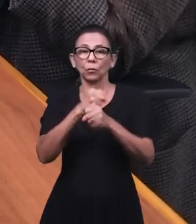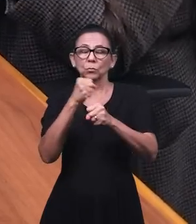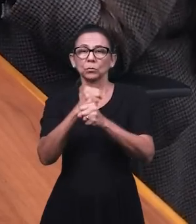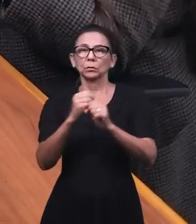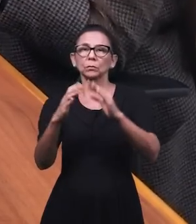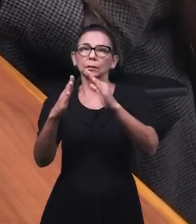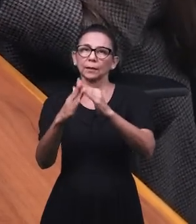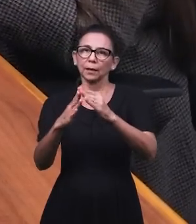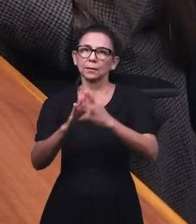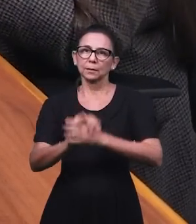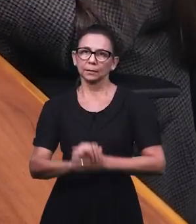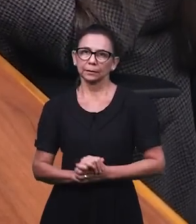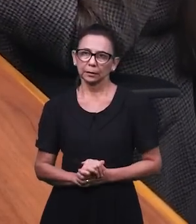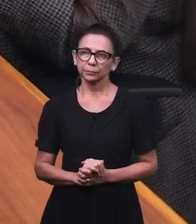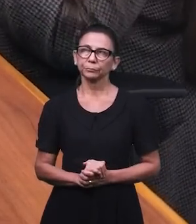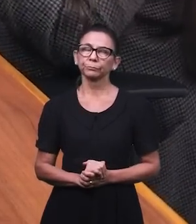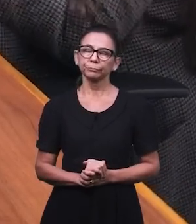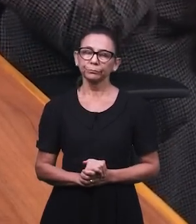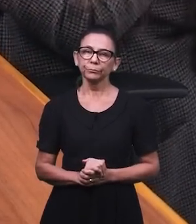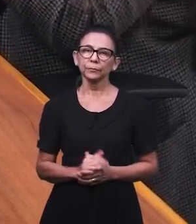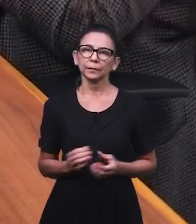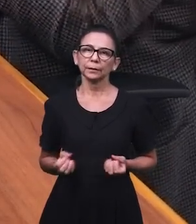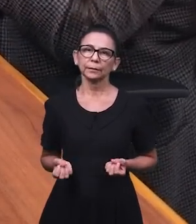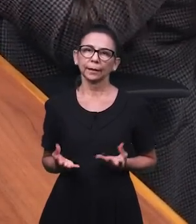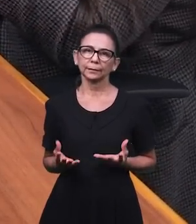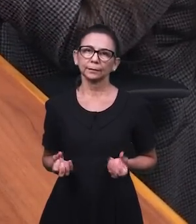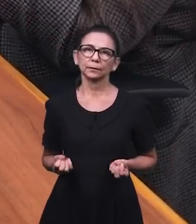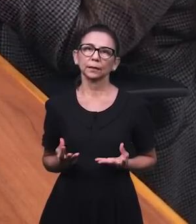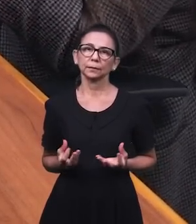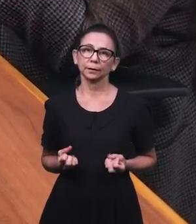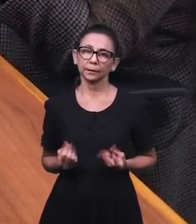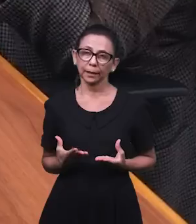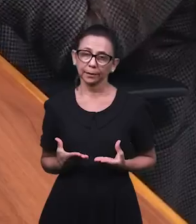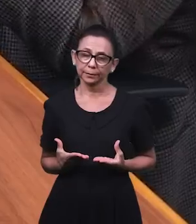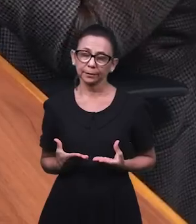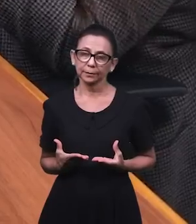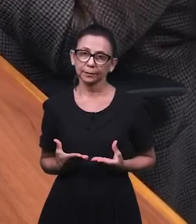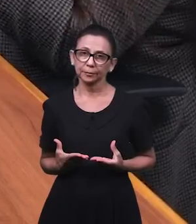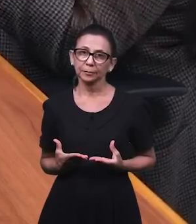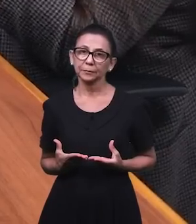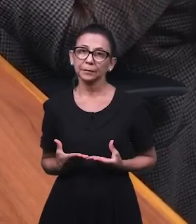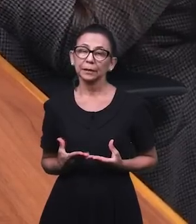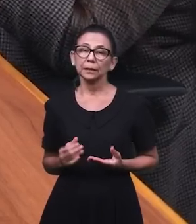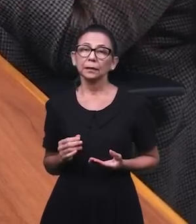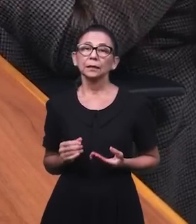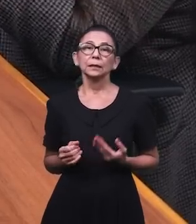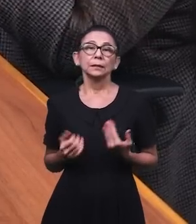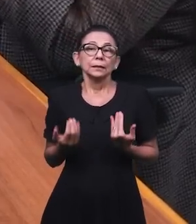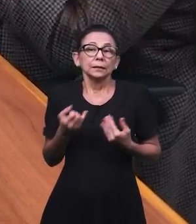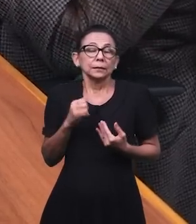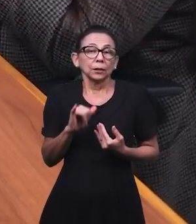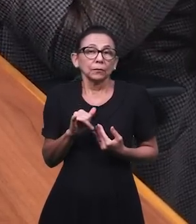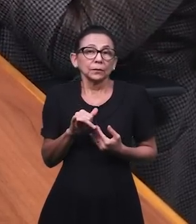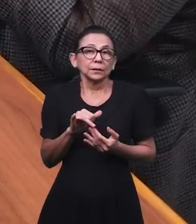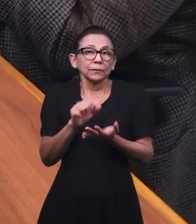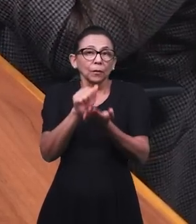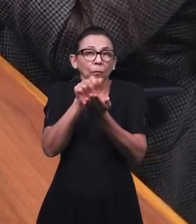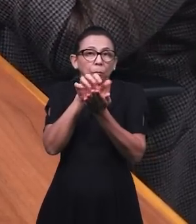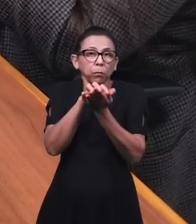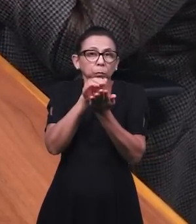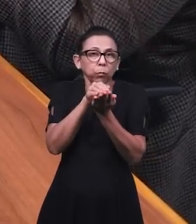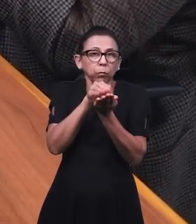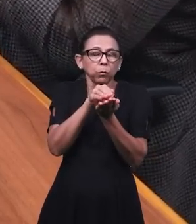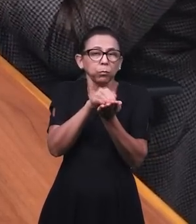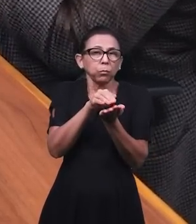tá construindo aí sabe como é que é. Qualquer centavo que você tem Faz diferença. faz diferença e você vai juntar tudo que você